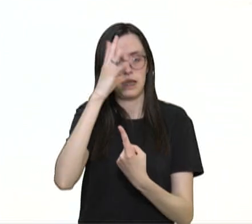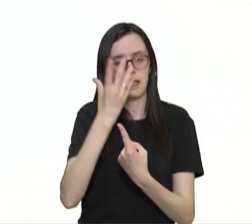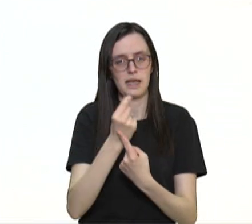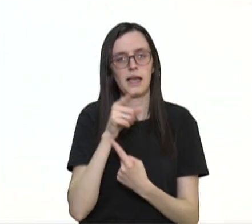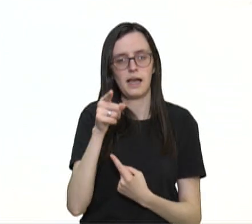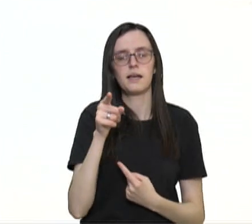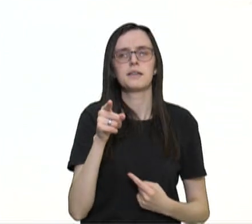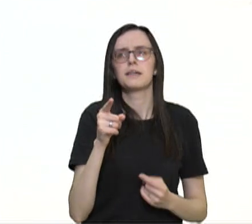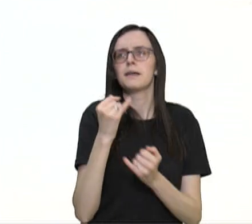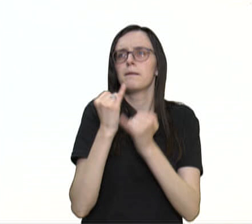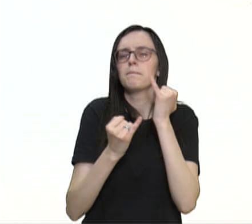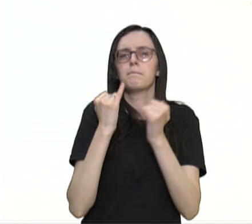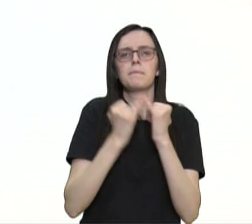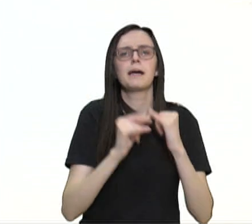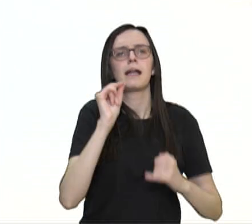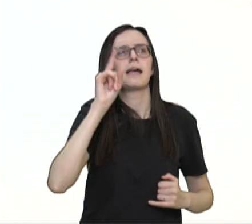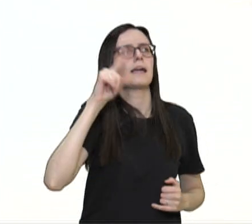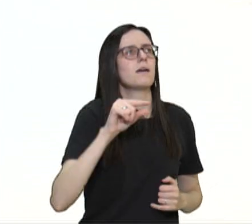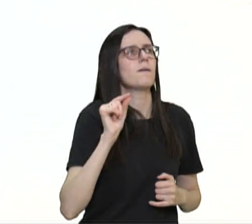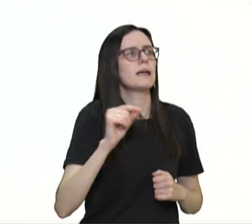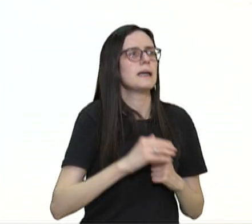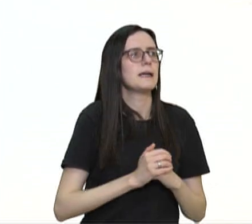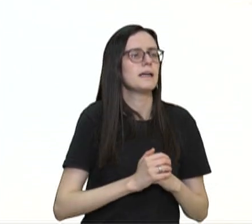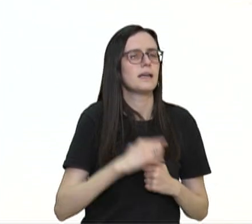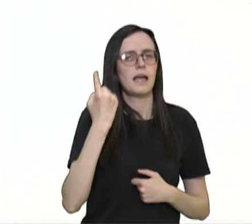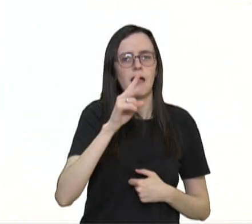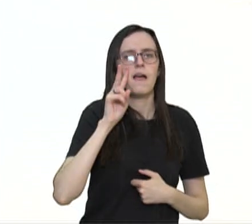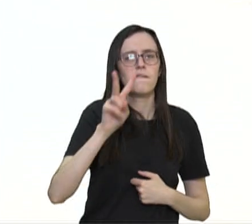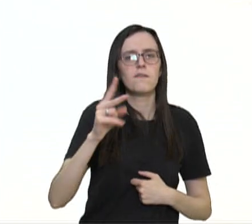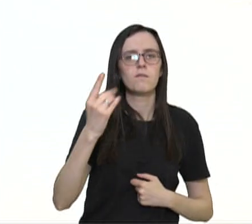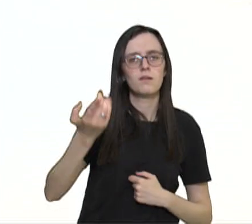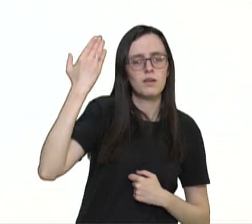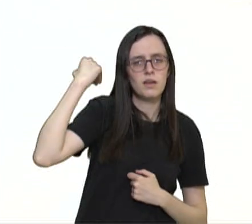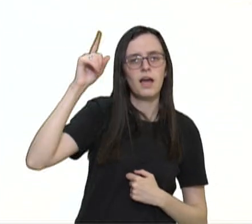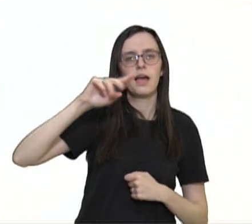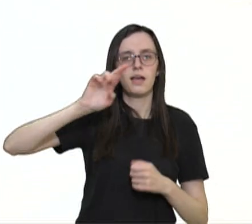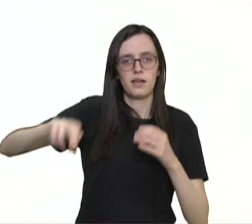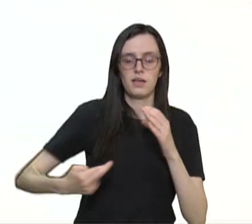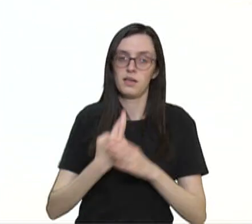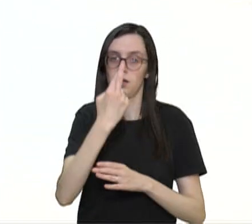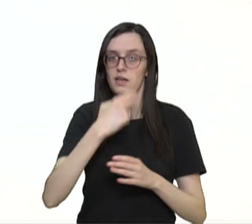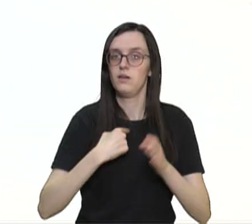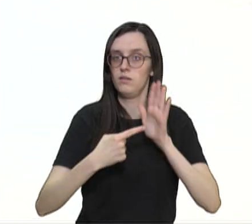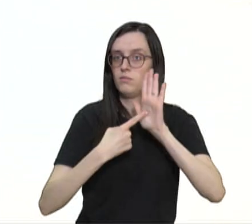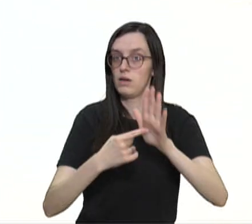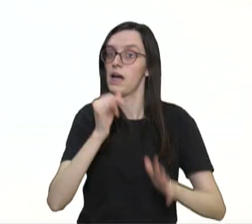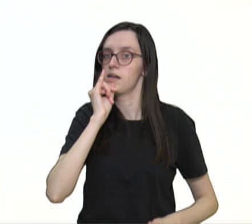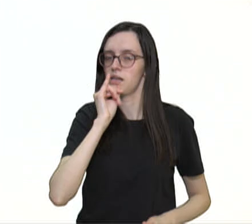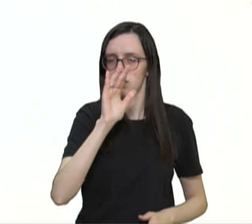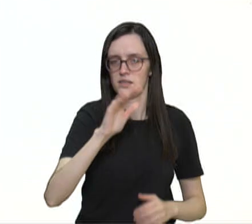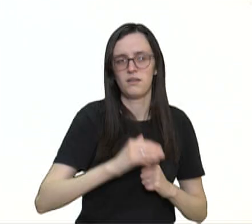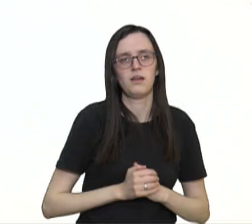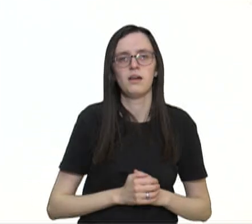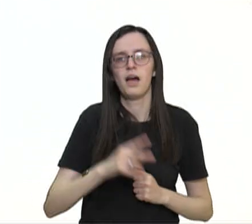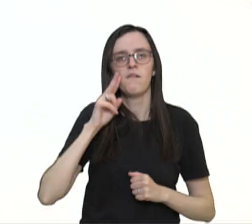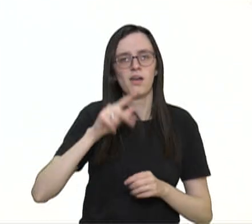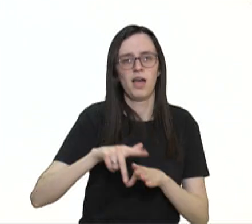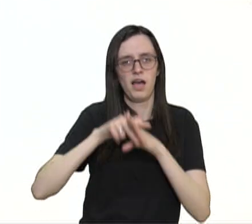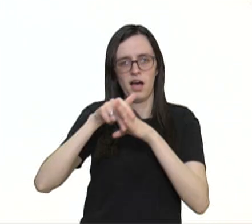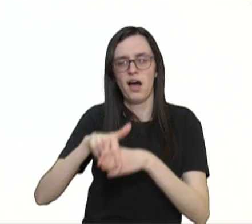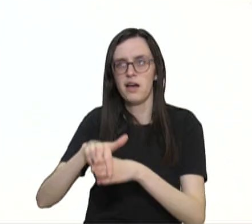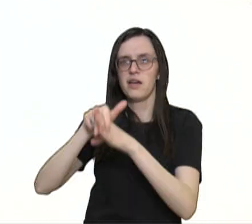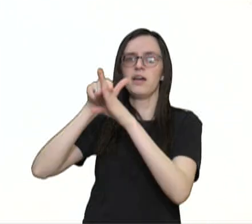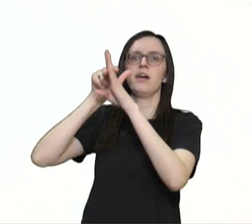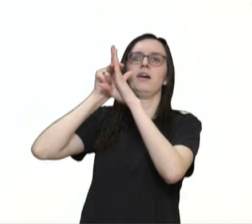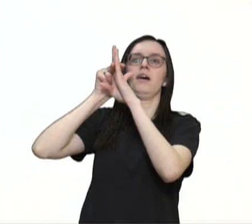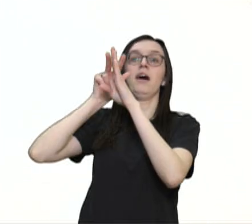ela lembra muito aquela concepção que a gente viu de obra do Renascimento. Vou dar um exemplo para vocês. Veja o cavalo inclinado,